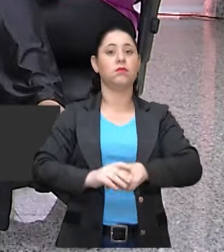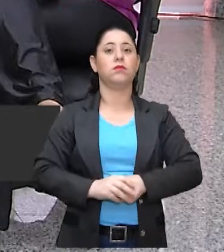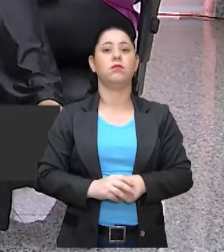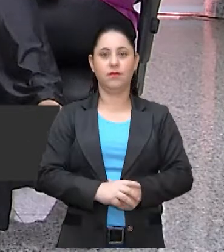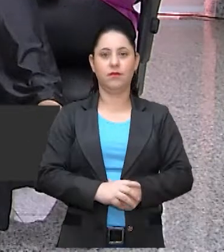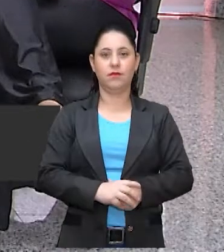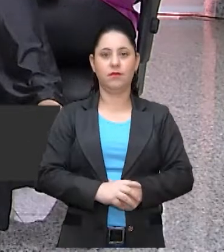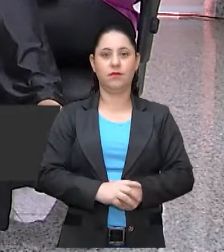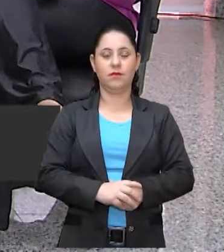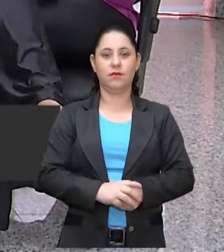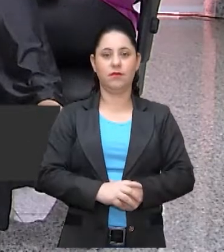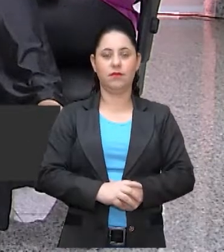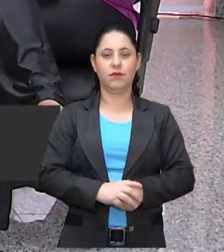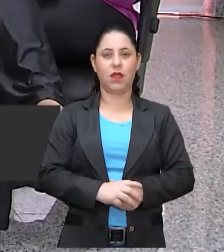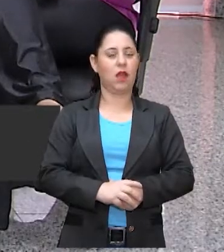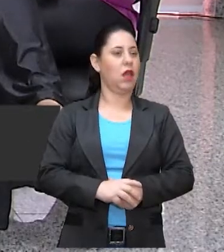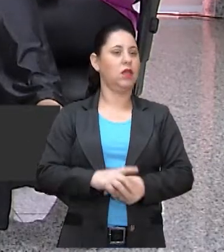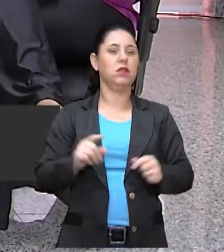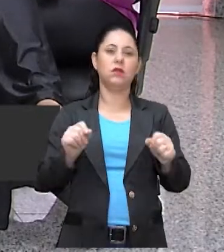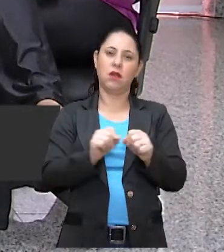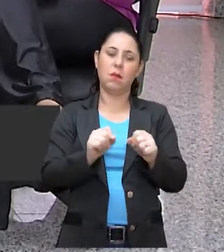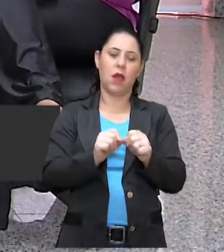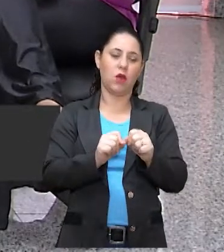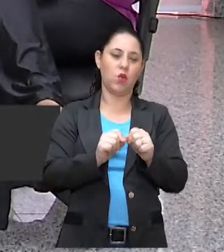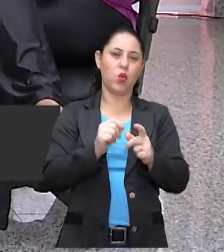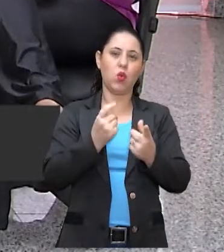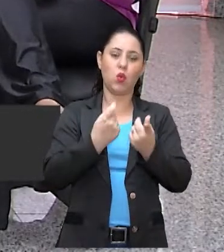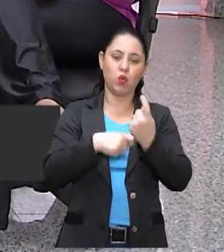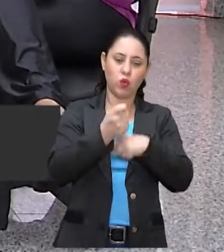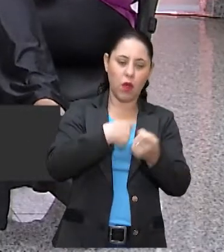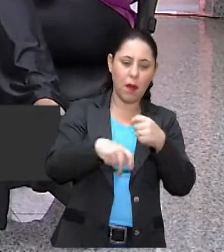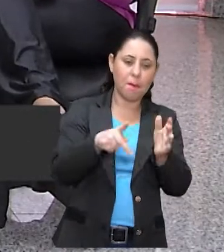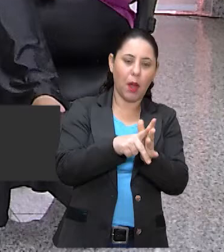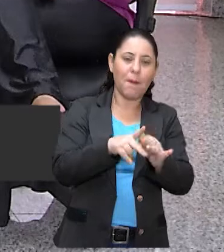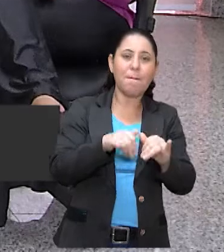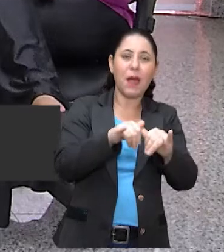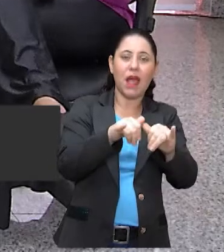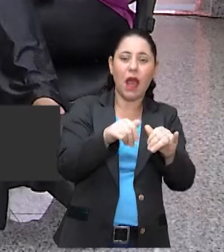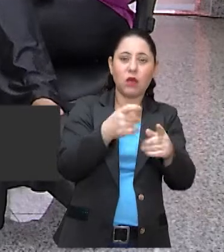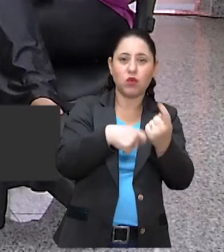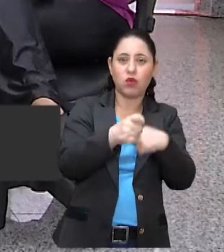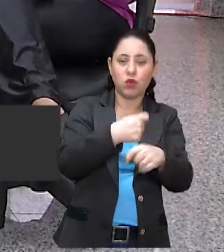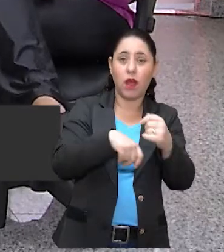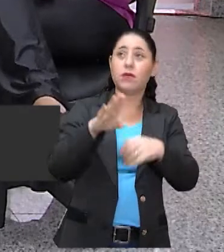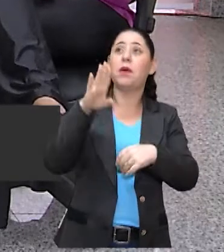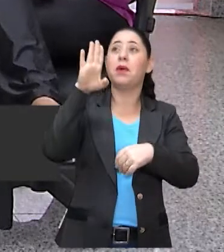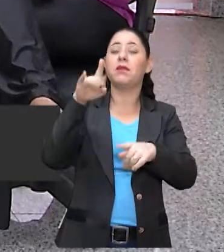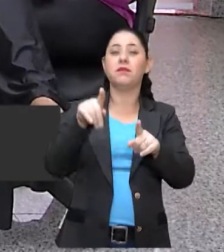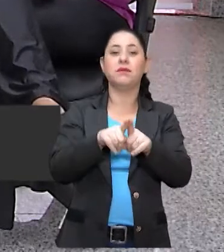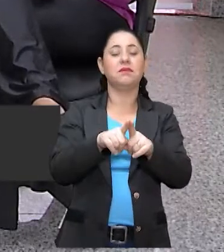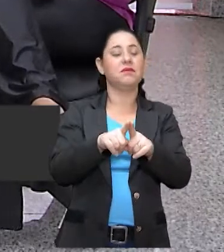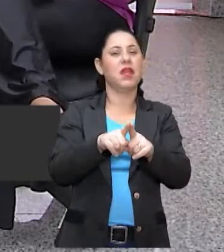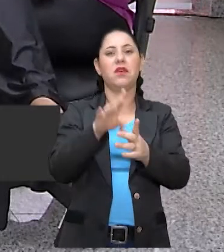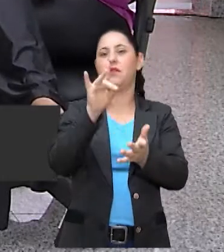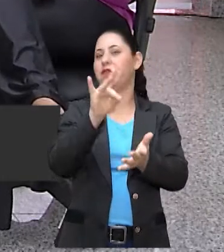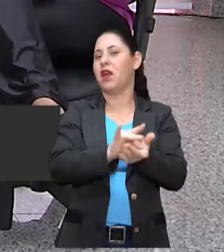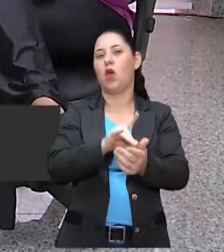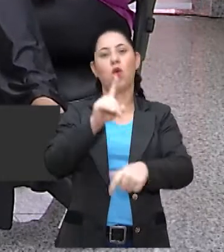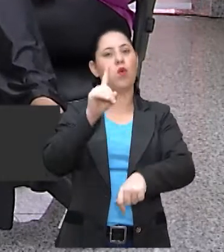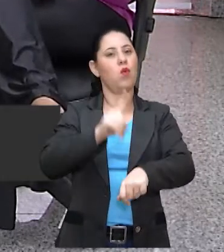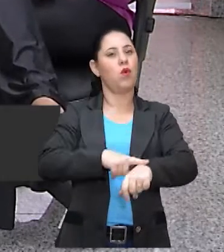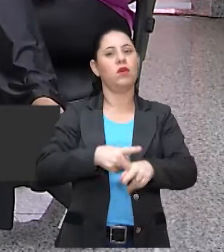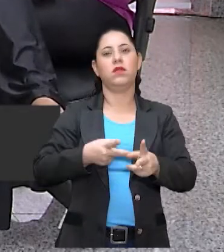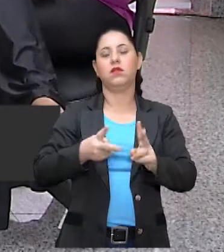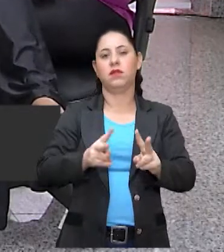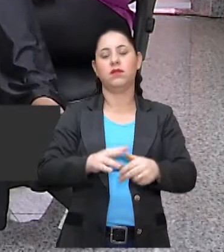Com certeza, sempre foi. Sempre foi a hora, na verdade. Sempre é hora de... E aí, seria ótimo, valorizar né? o que a gente